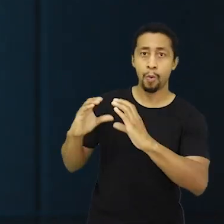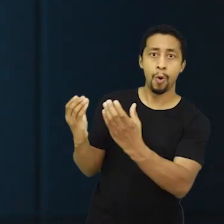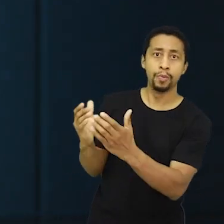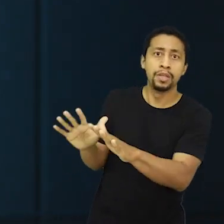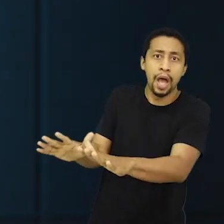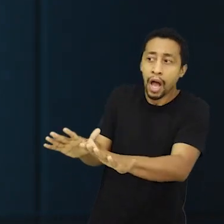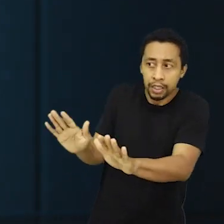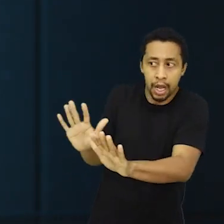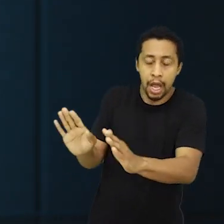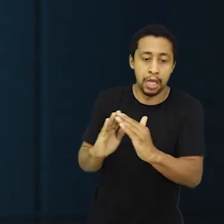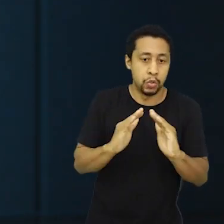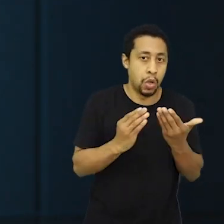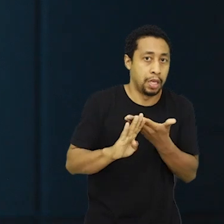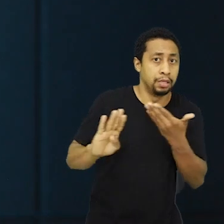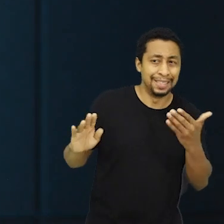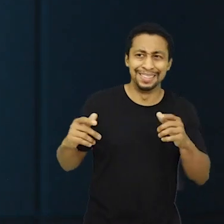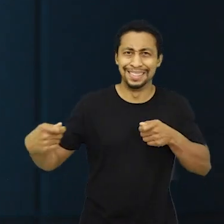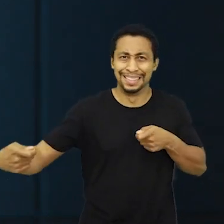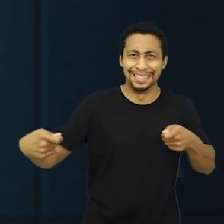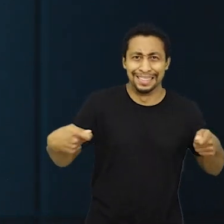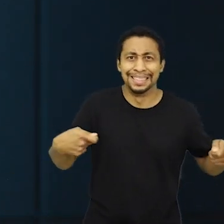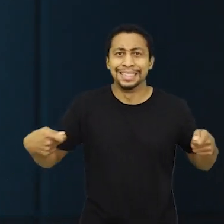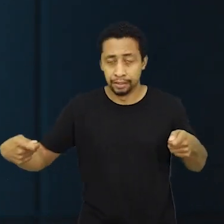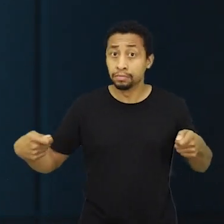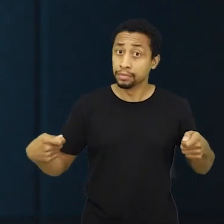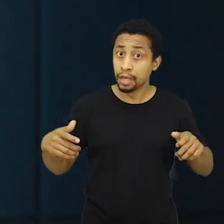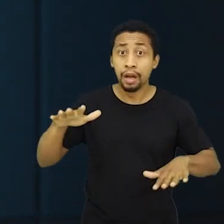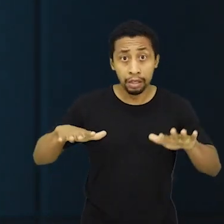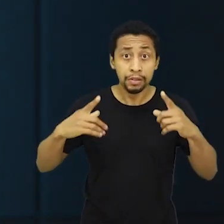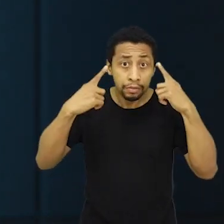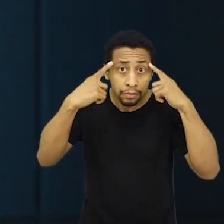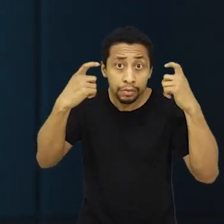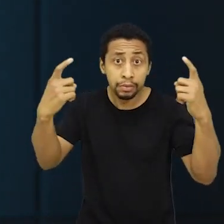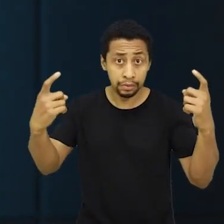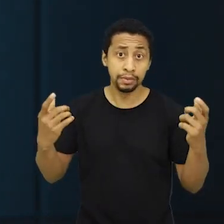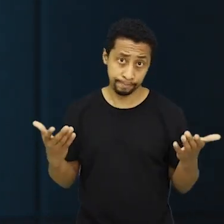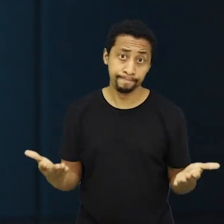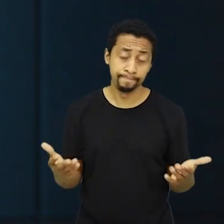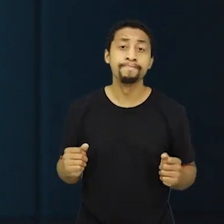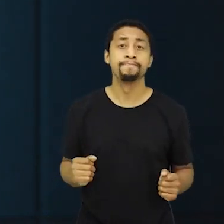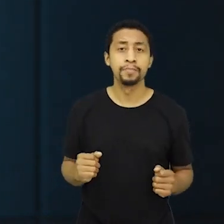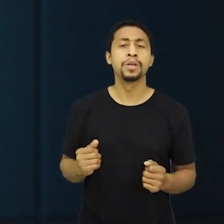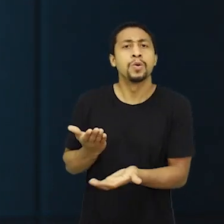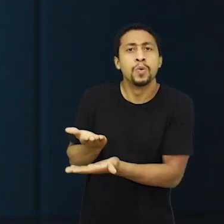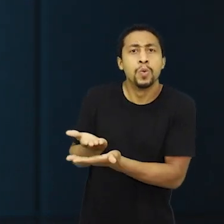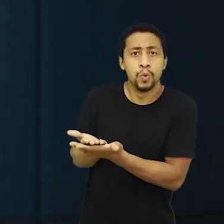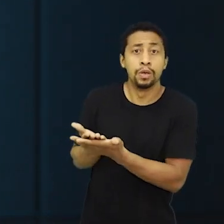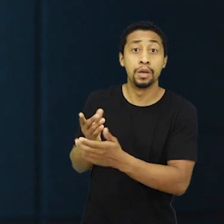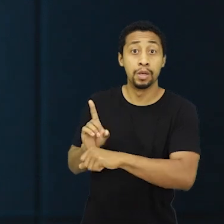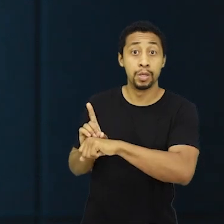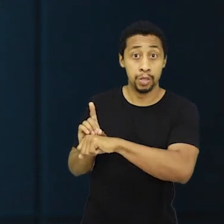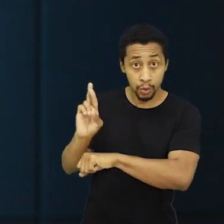aquilo agravando uma série de tensionamentos, inclusive de violências. e no meu doutorado que eu estudo